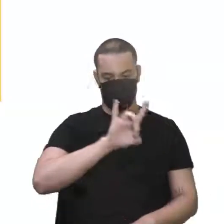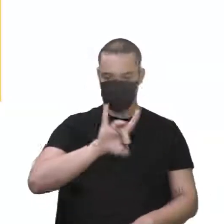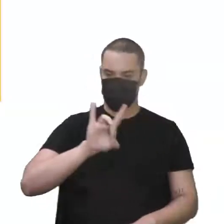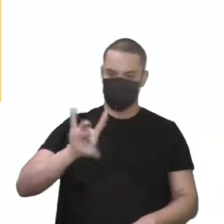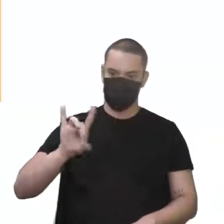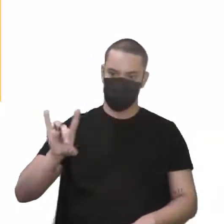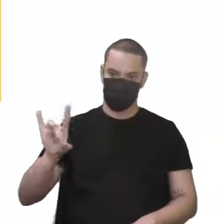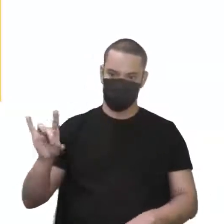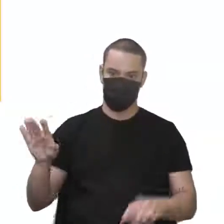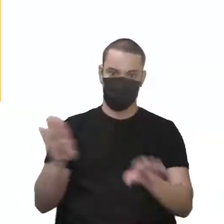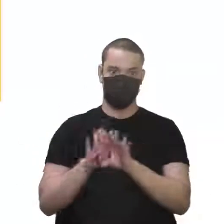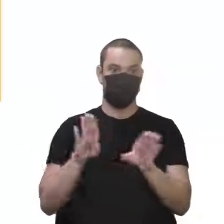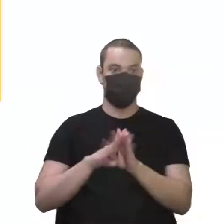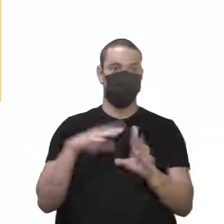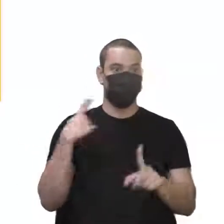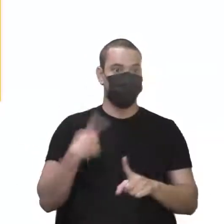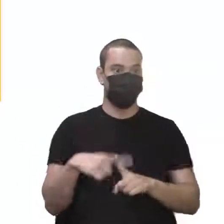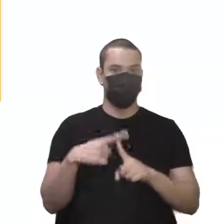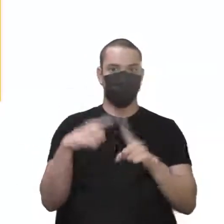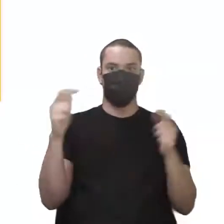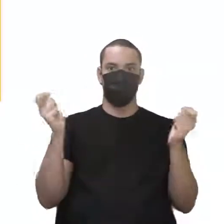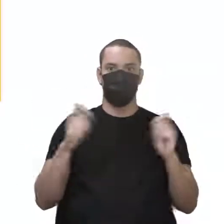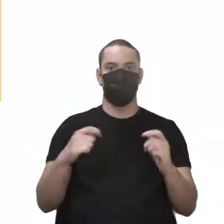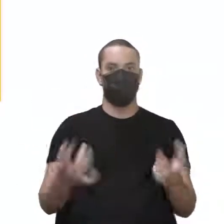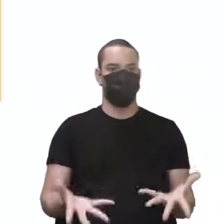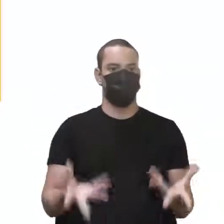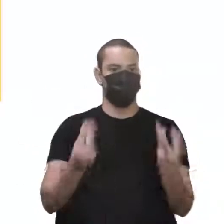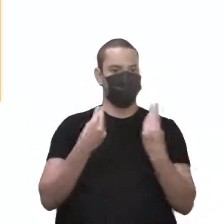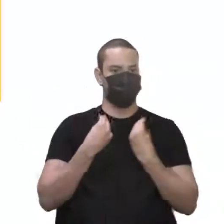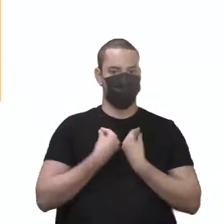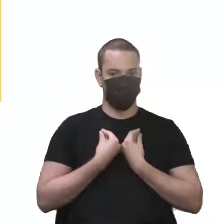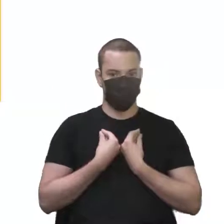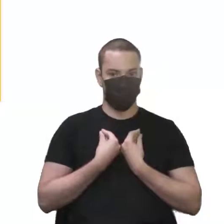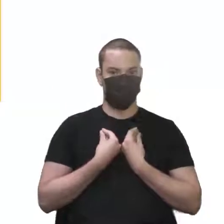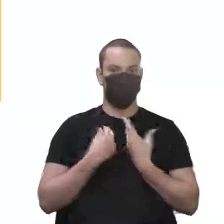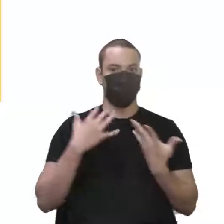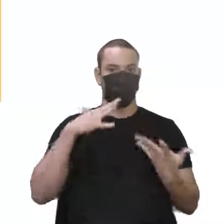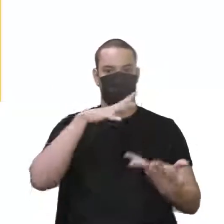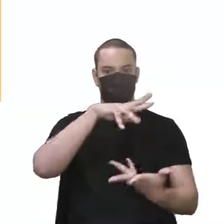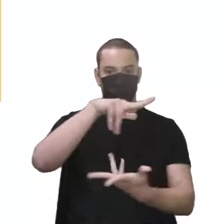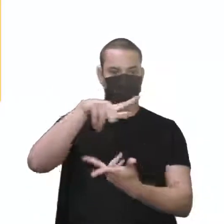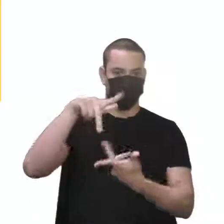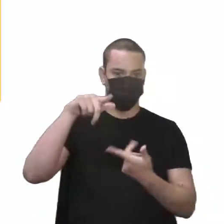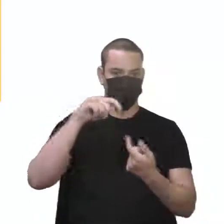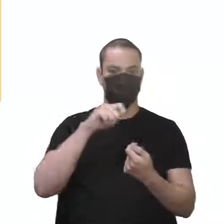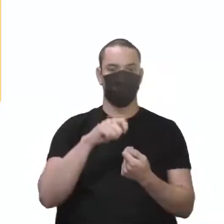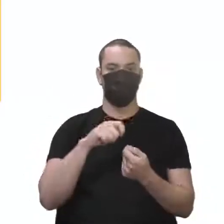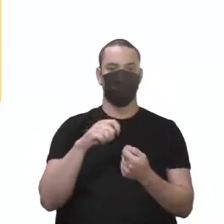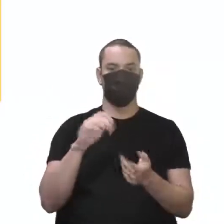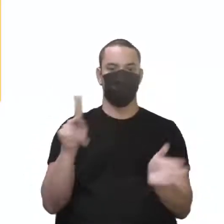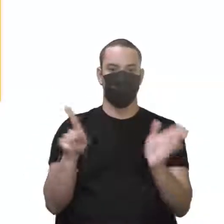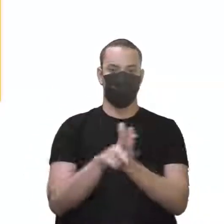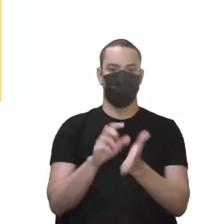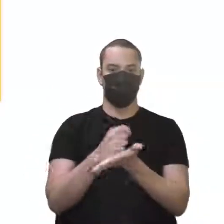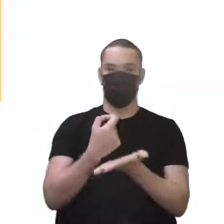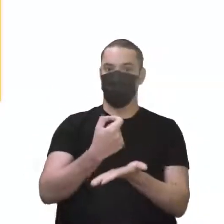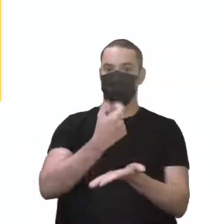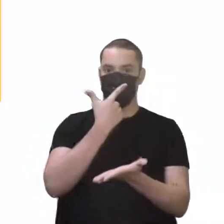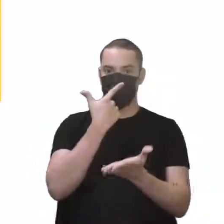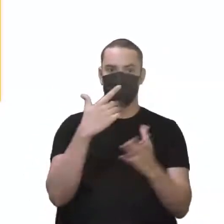micro-organismo, das vantagens que a gente pode obter, tanto no mundo, né, no universo farmacológico,